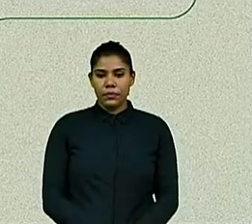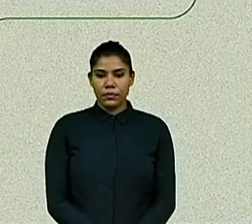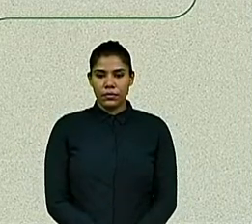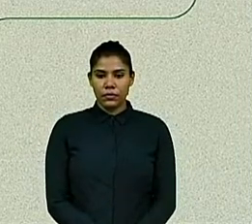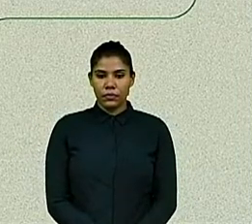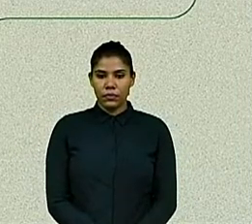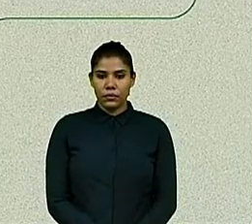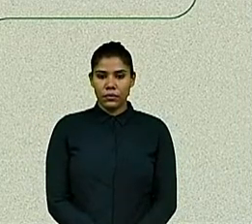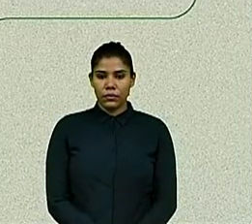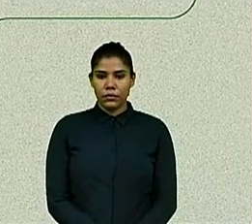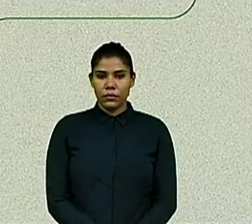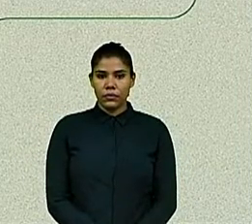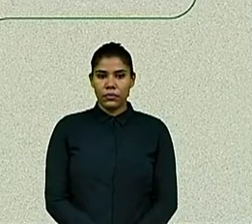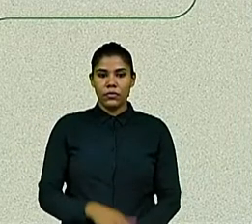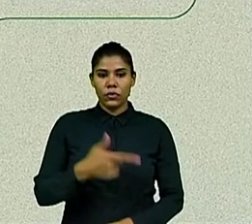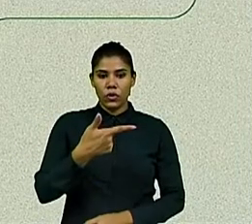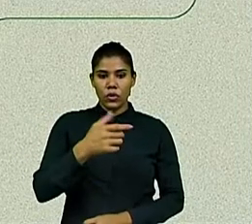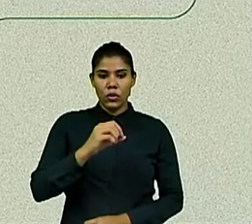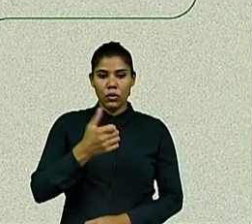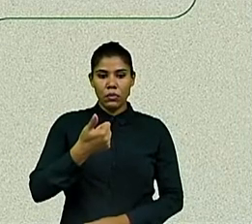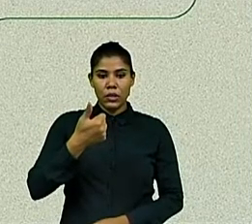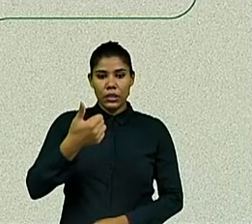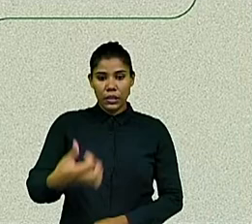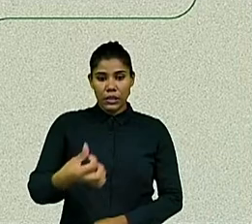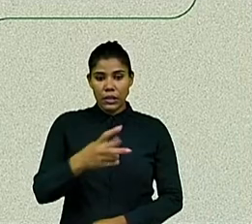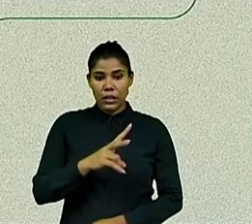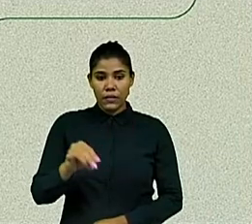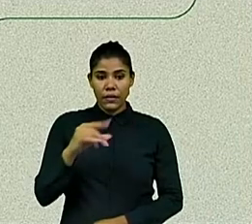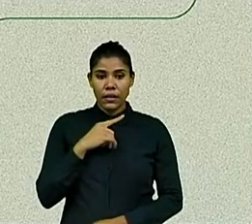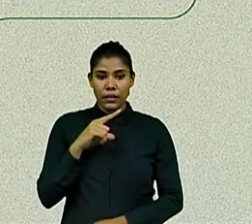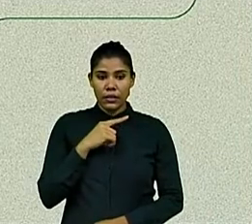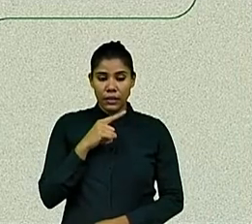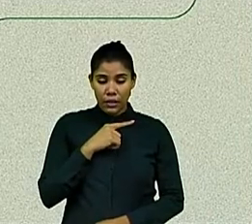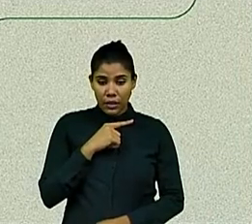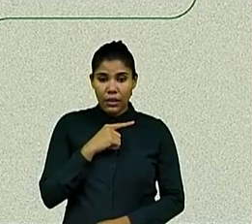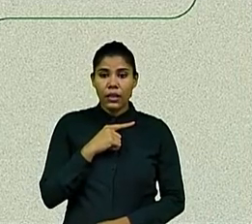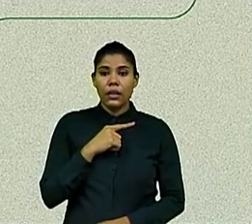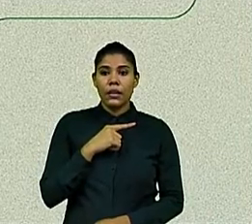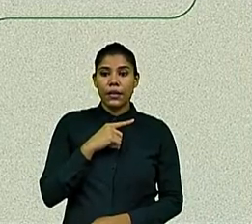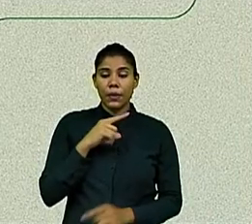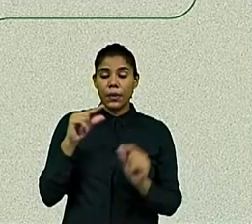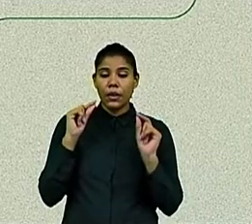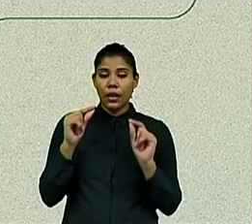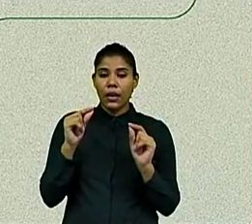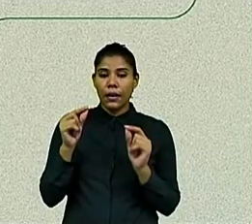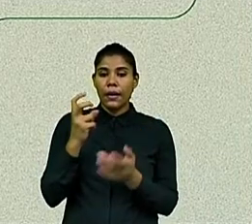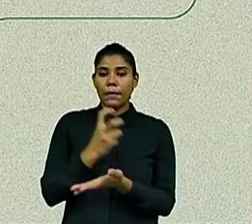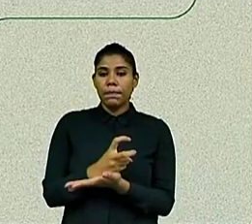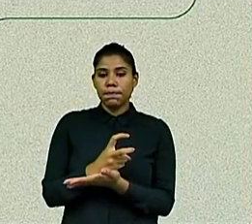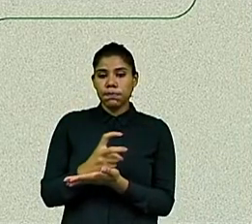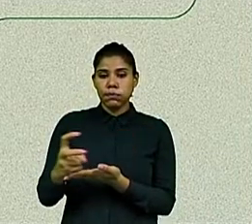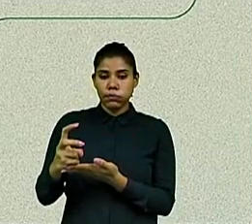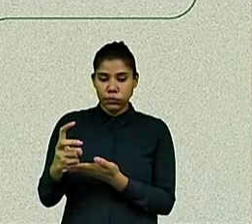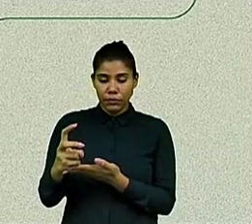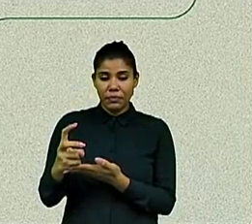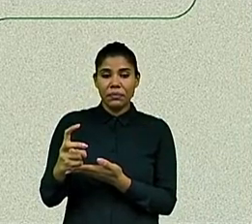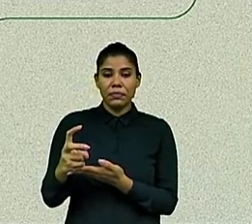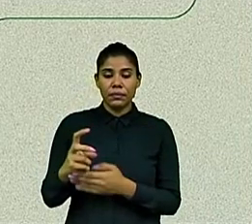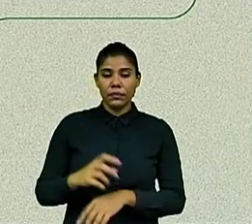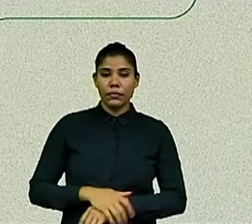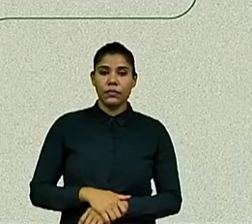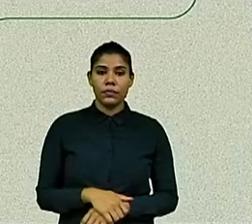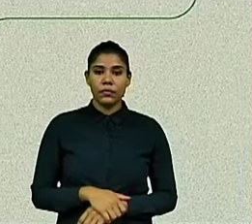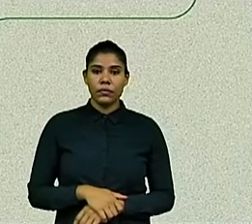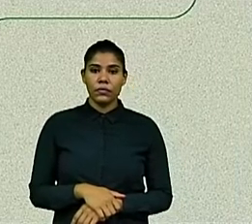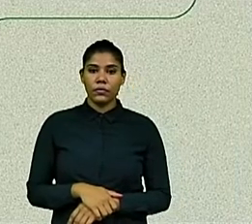em 2016 ela vai ser impeachmada tá E é engraçado que o